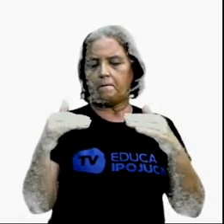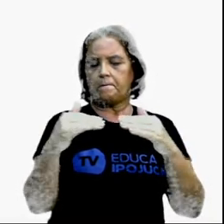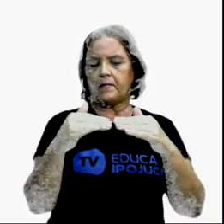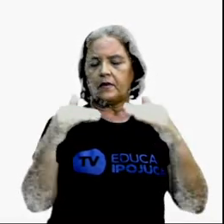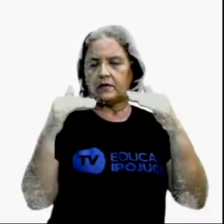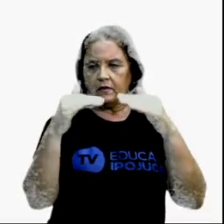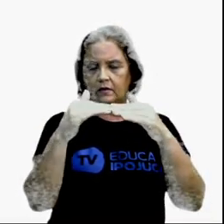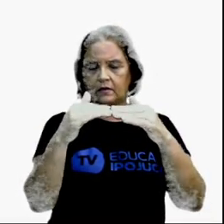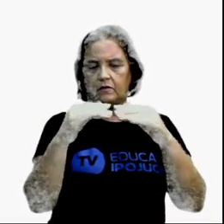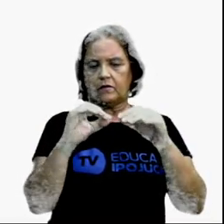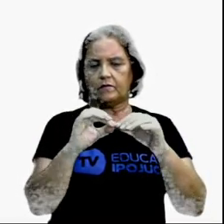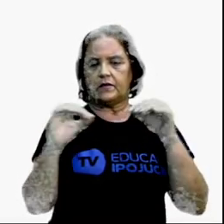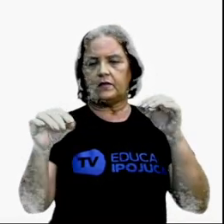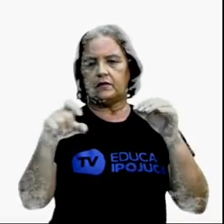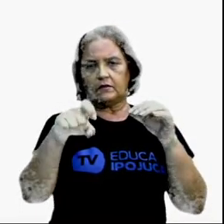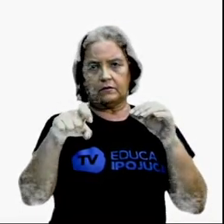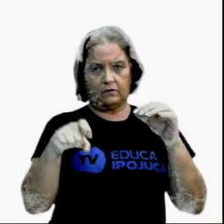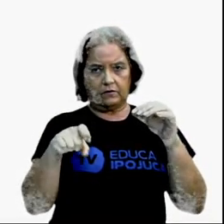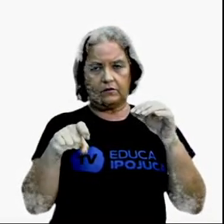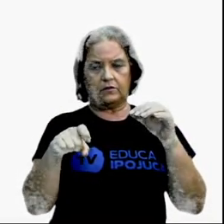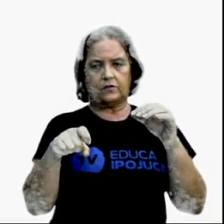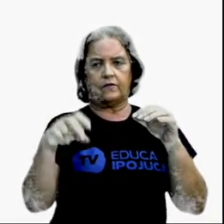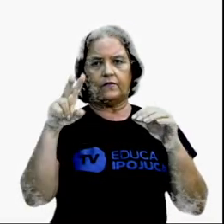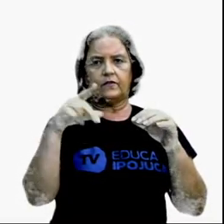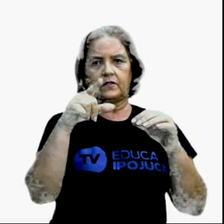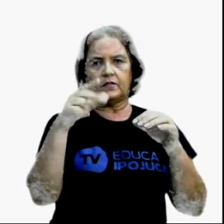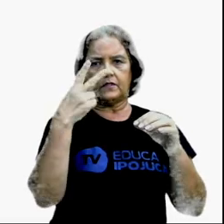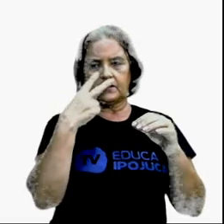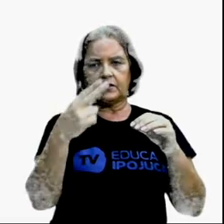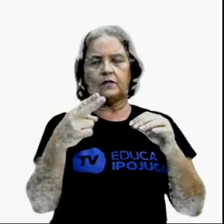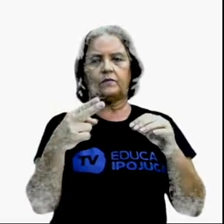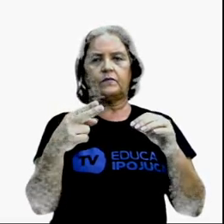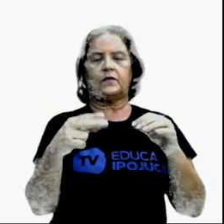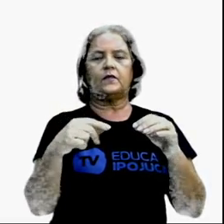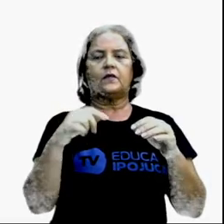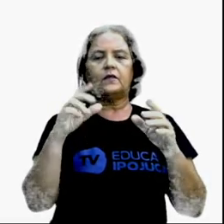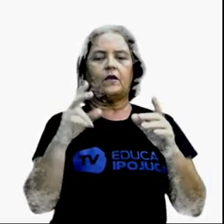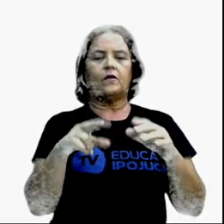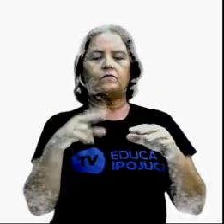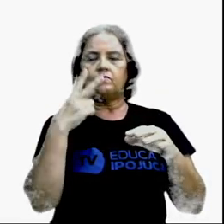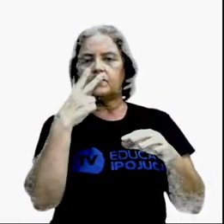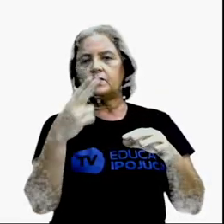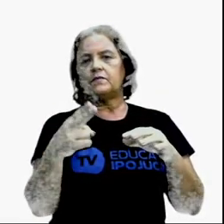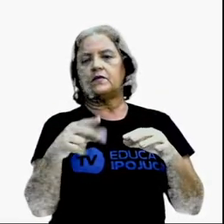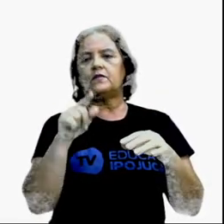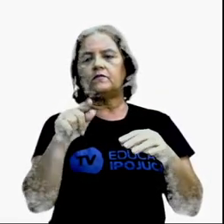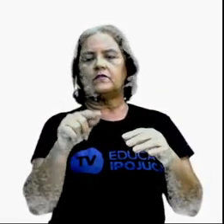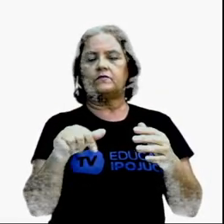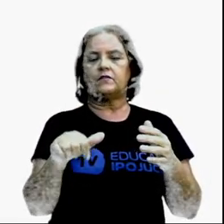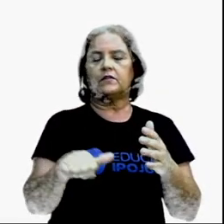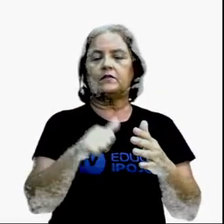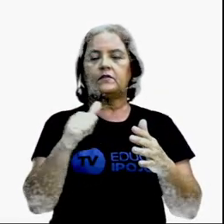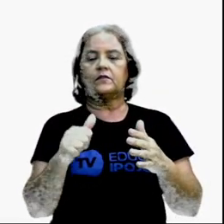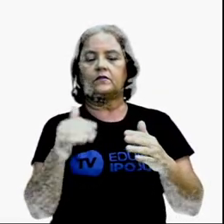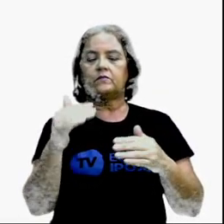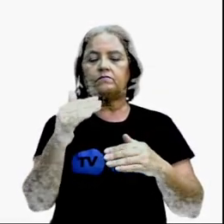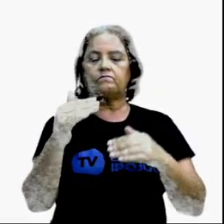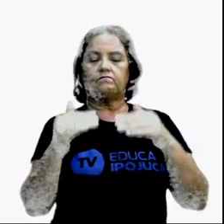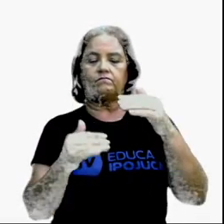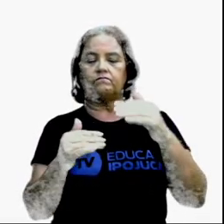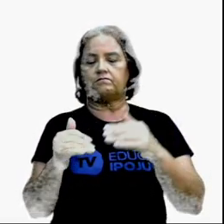já sabe que os triângulos são semelhantes. Você vai agora analisar os lados correspondentes. Note que o